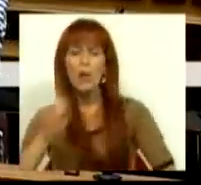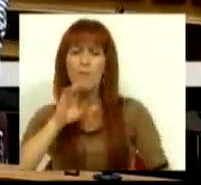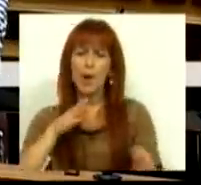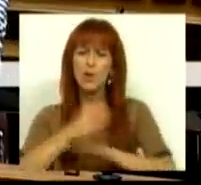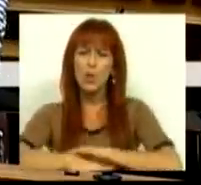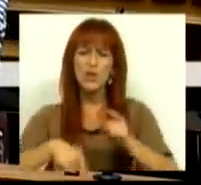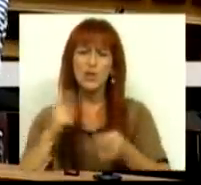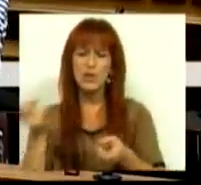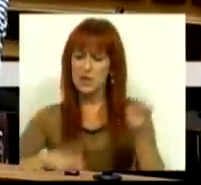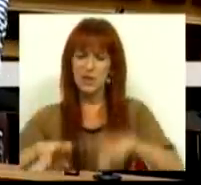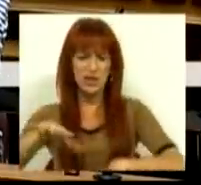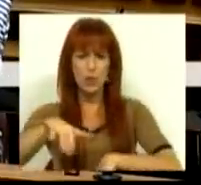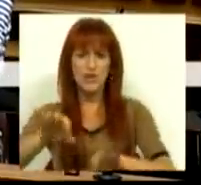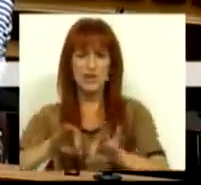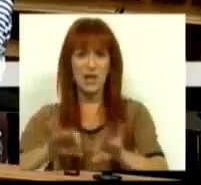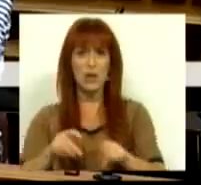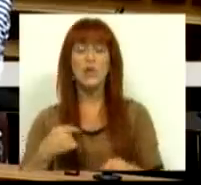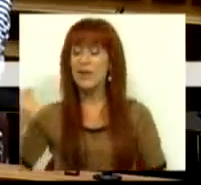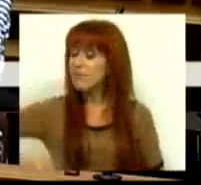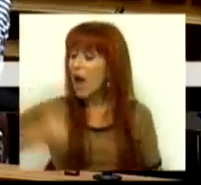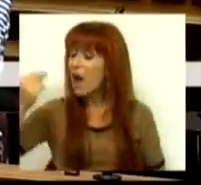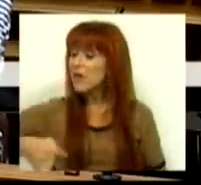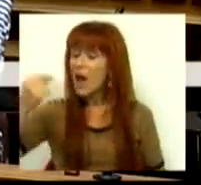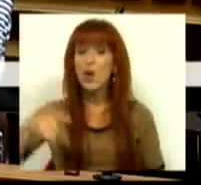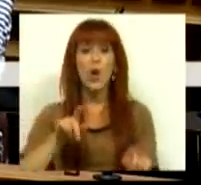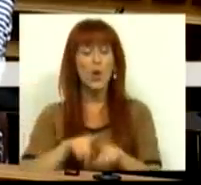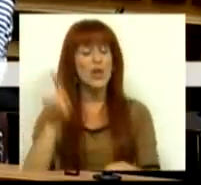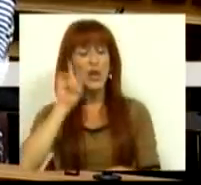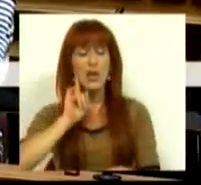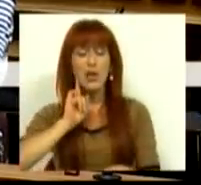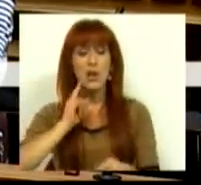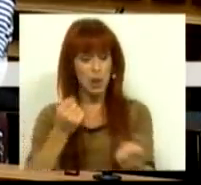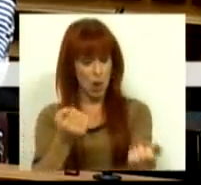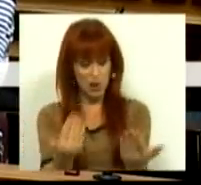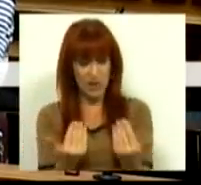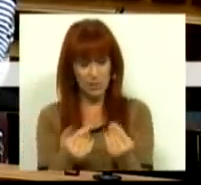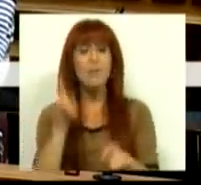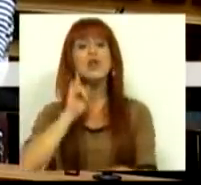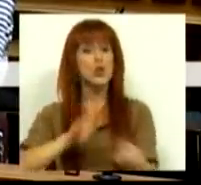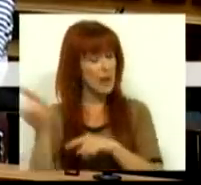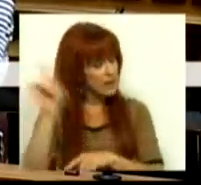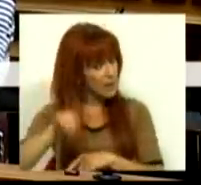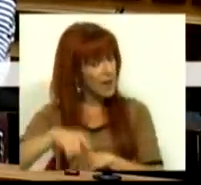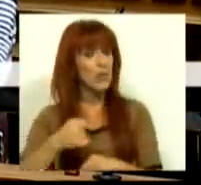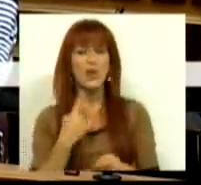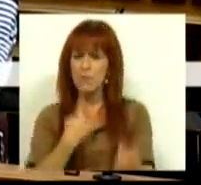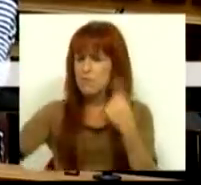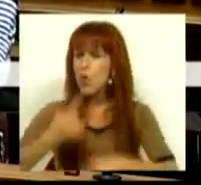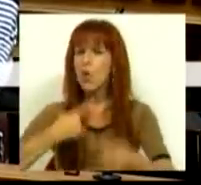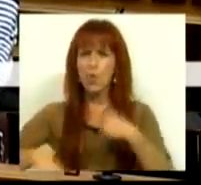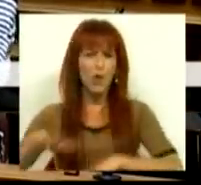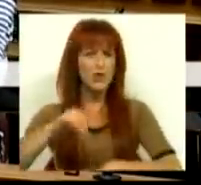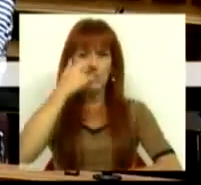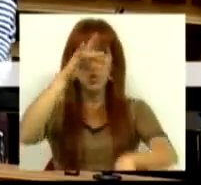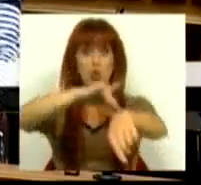de continuar a acontecer estas situações. É que diariamente nós recebemos, e a Sra. Deputada seguramente receberá também, denúncia de situações